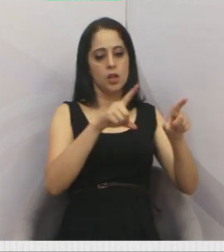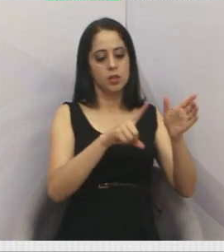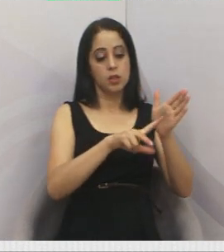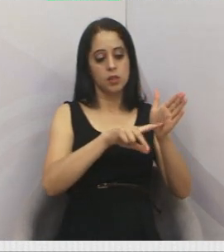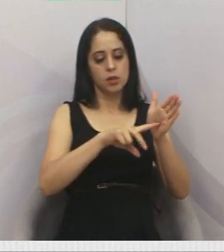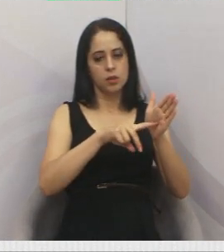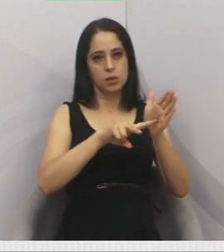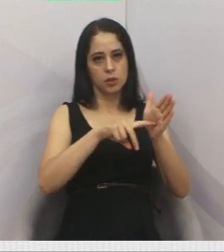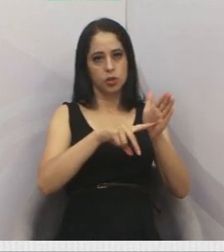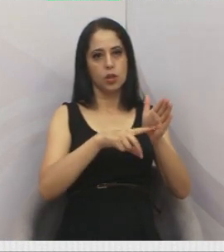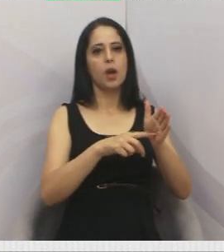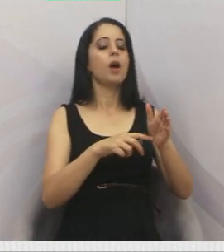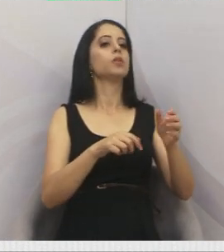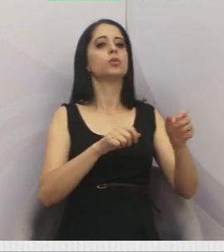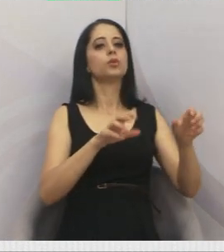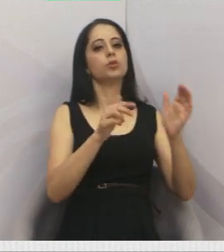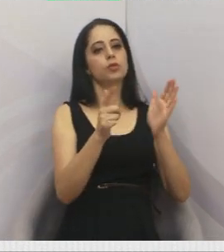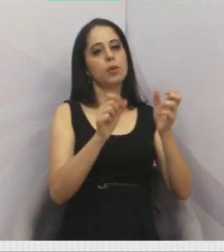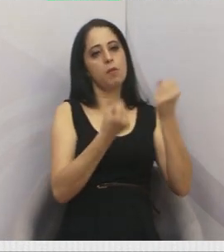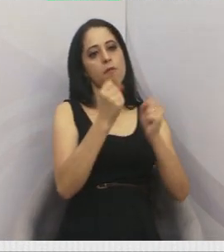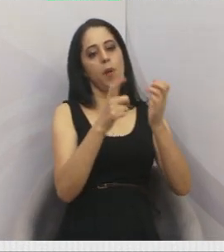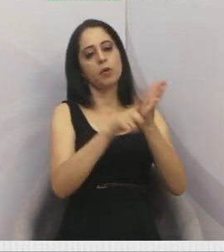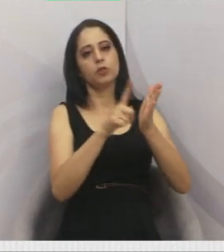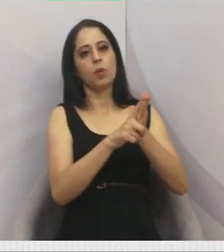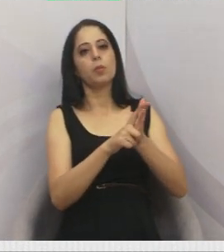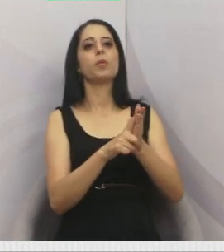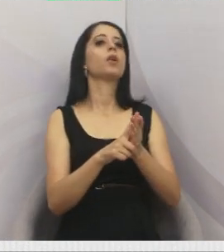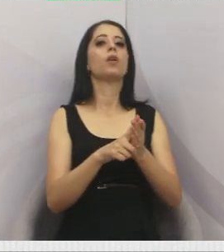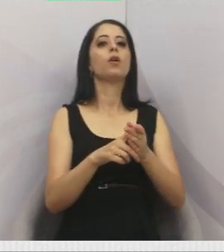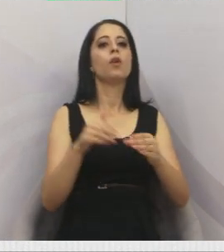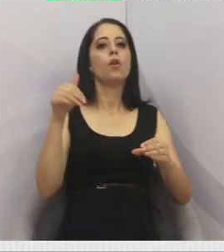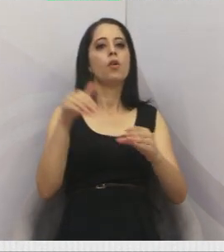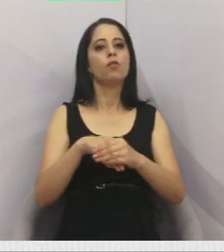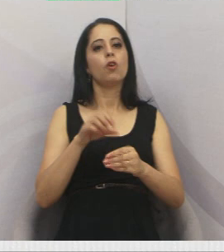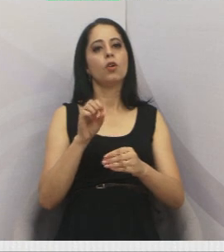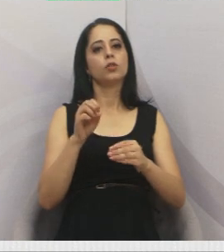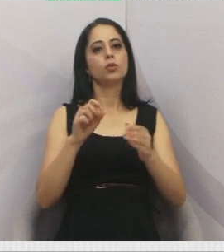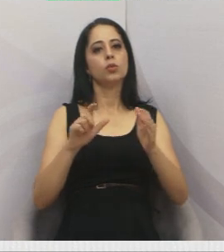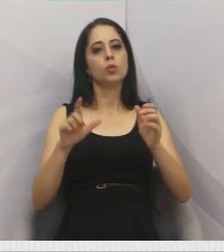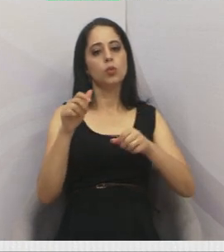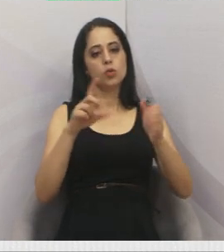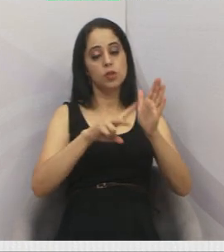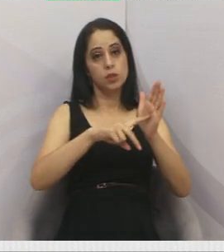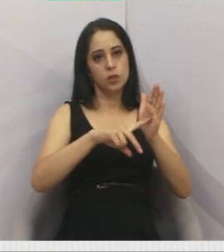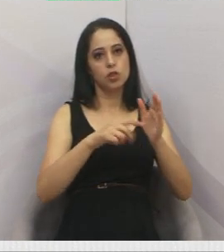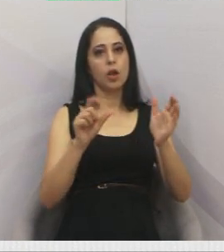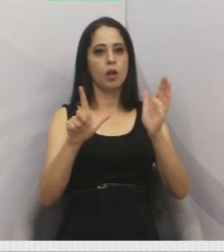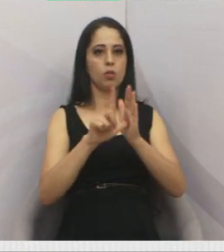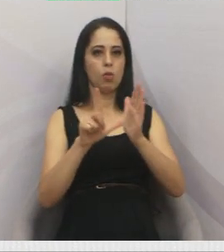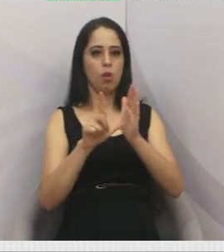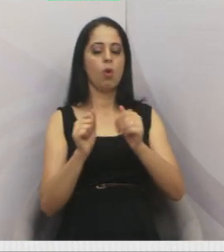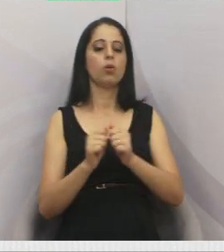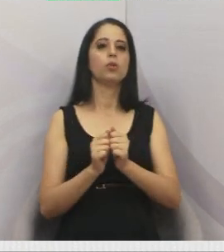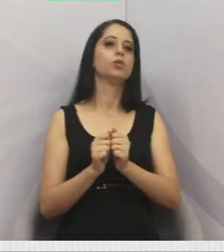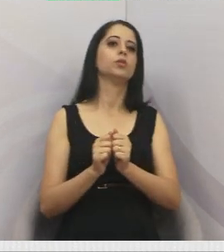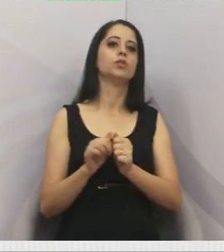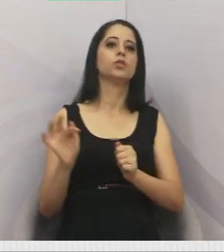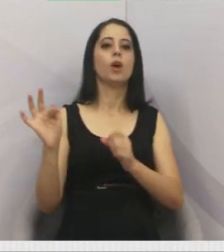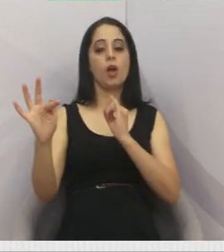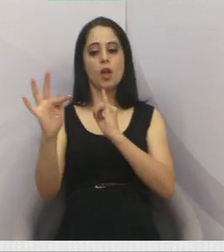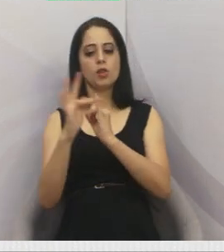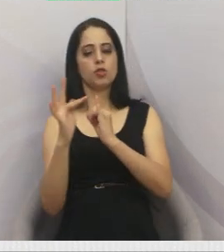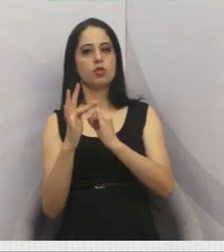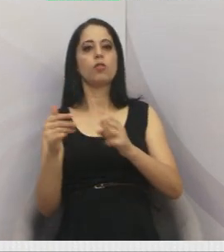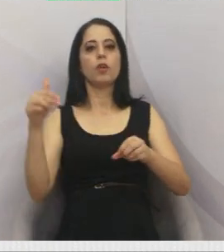Papeleiros. Segmento Empresas e Entidades Profissionais, um voto para Sincomércio. Segmento Entidades Acadêmicas, um voto para Instituto